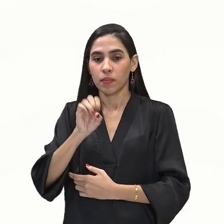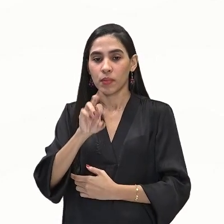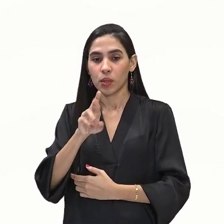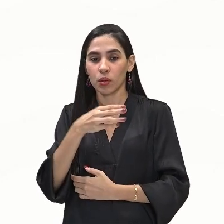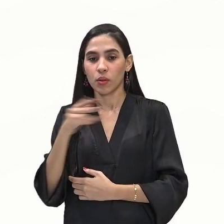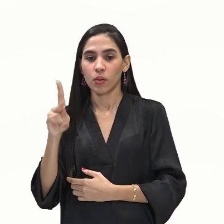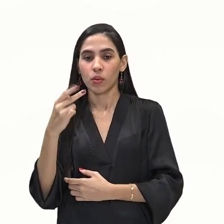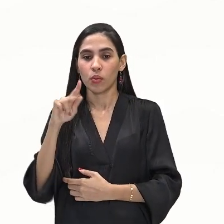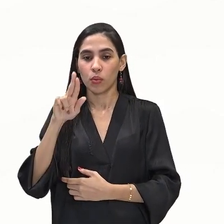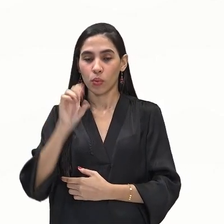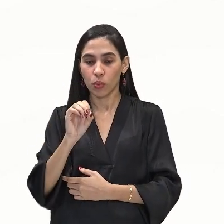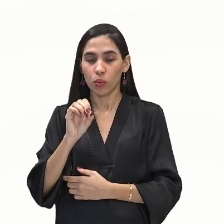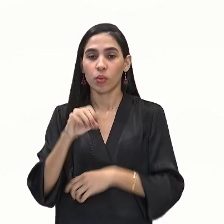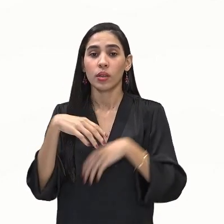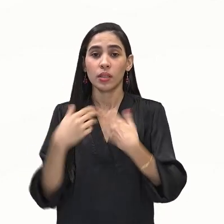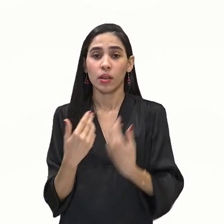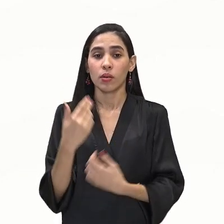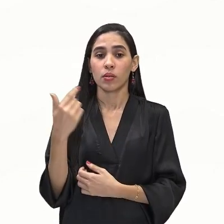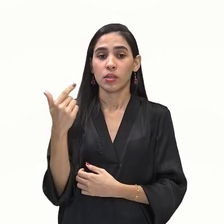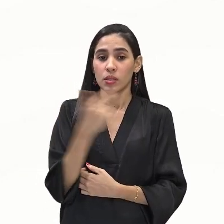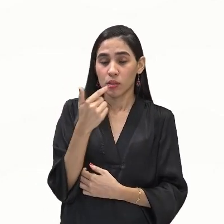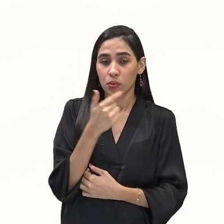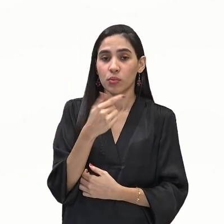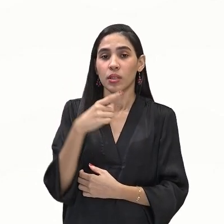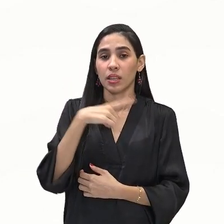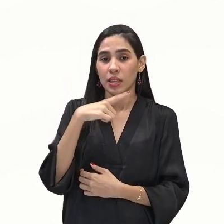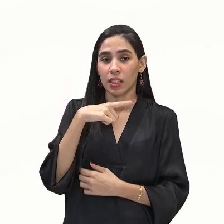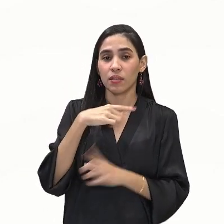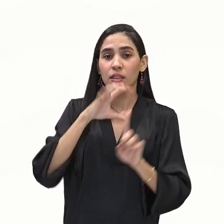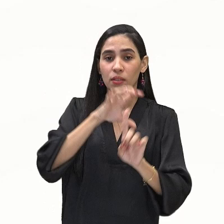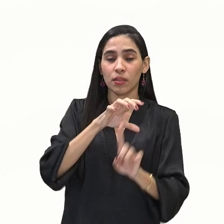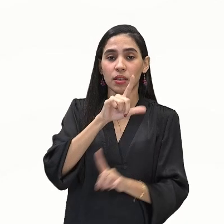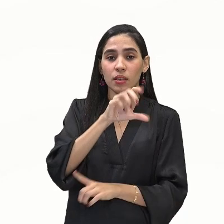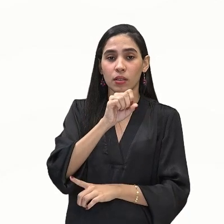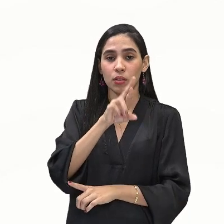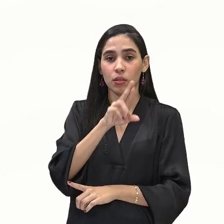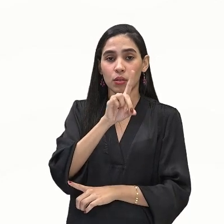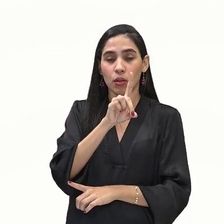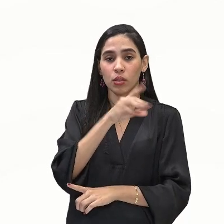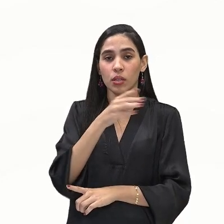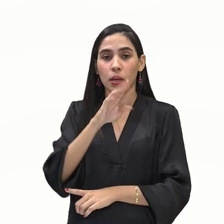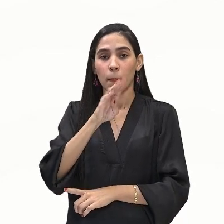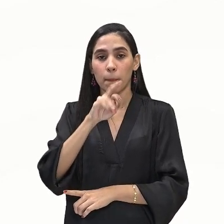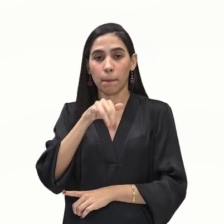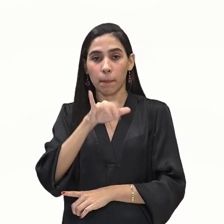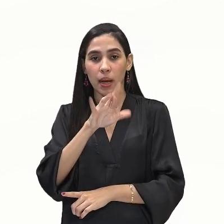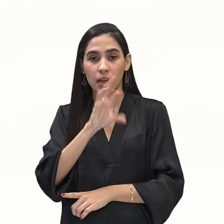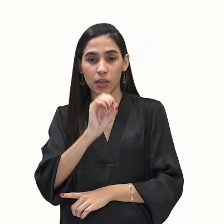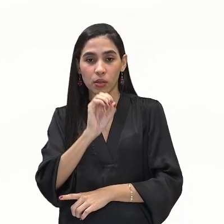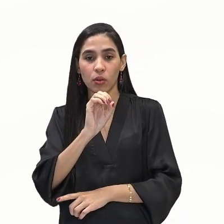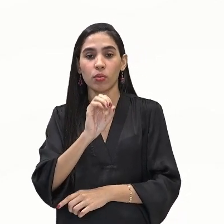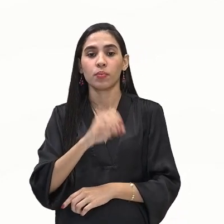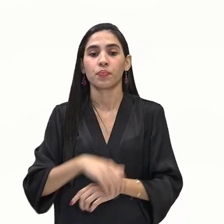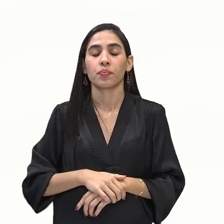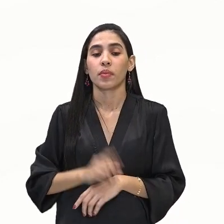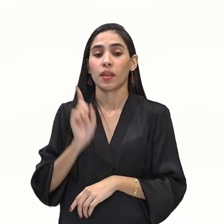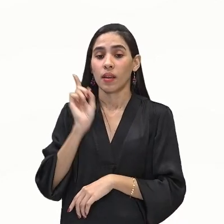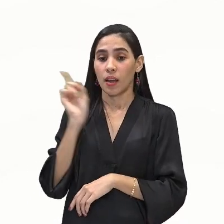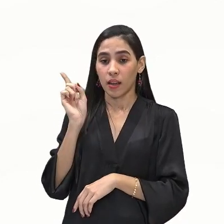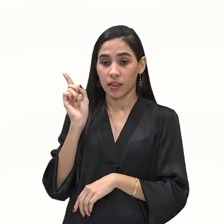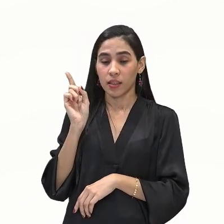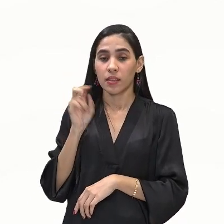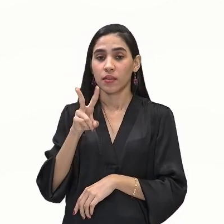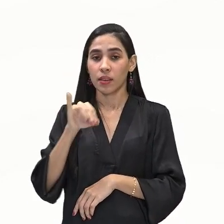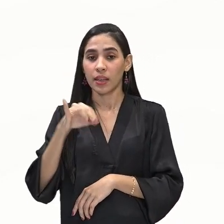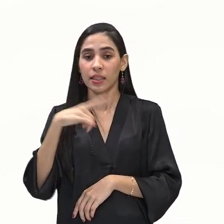Então, se a segunda geração teve a influência de Lord Byron e teve a influência de Musset, né, essa daqui já vai ter